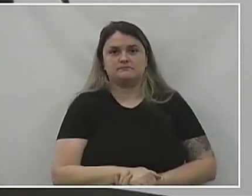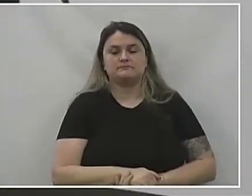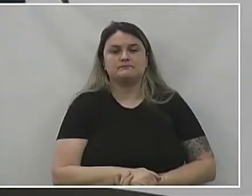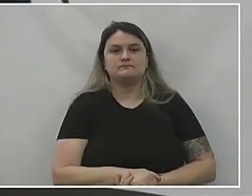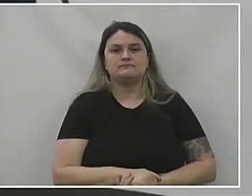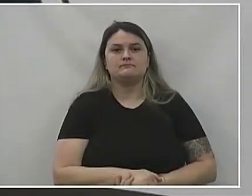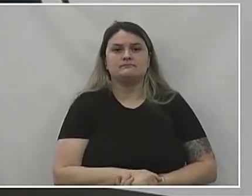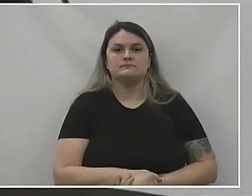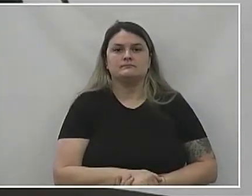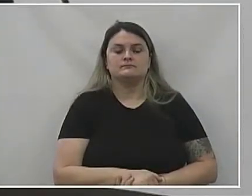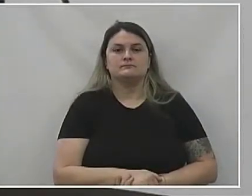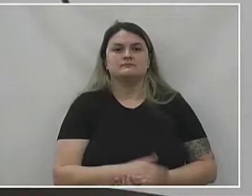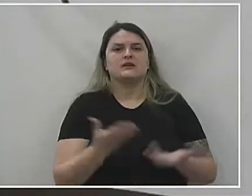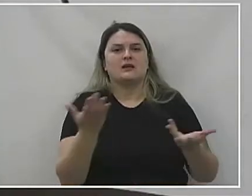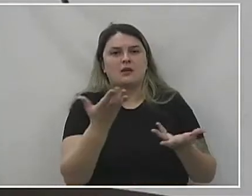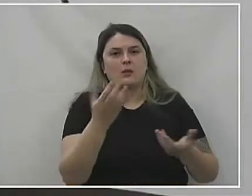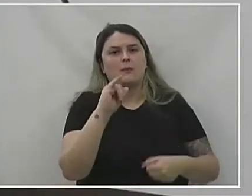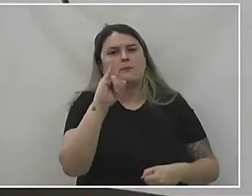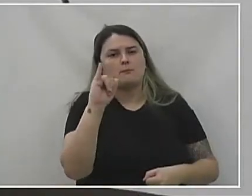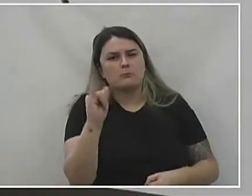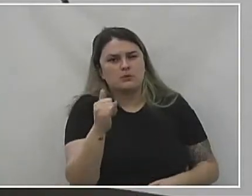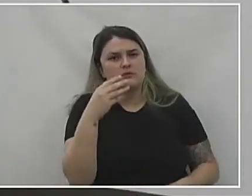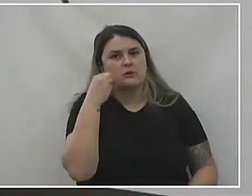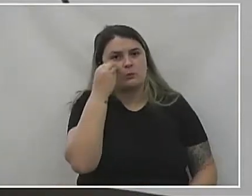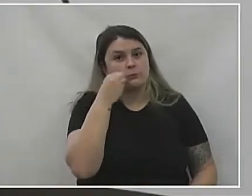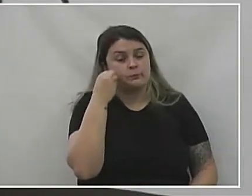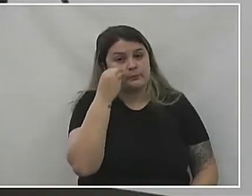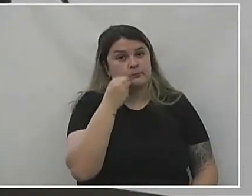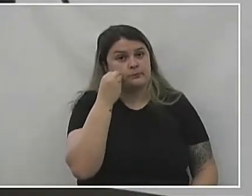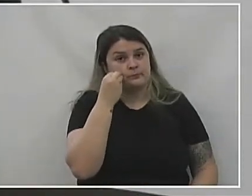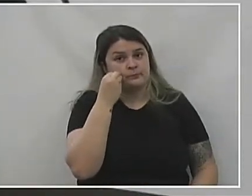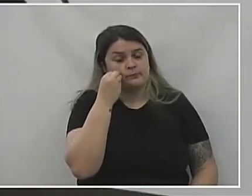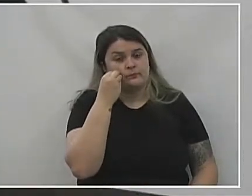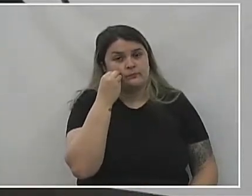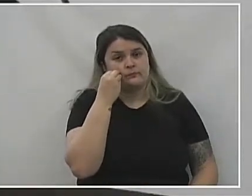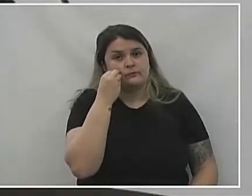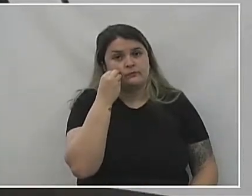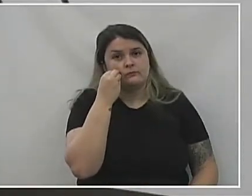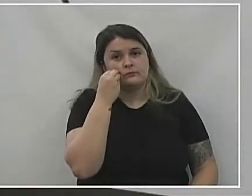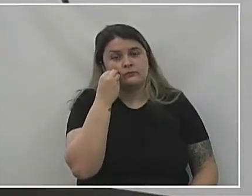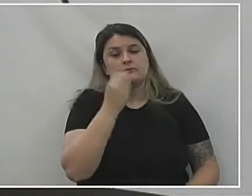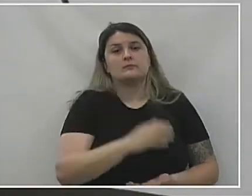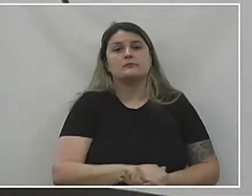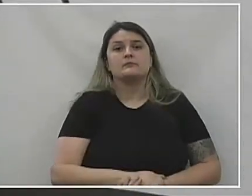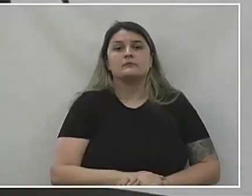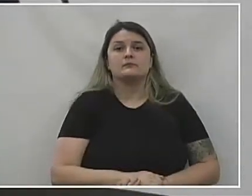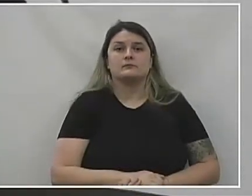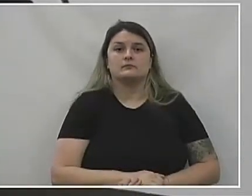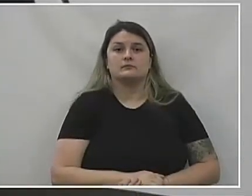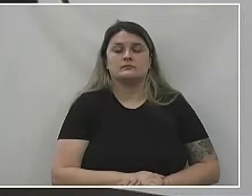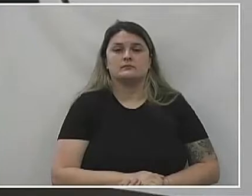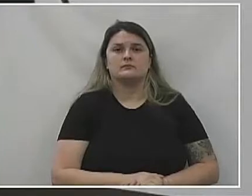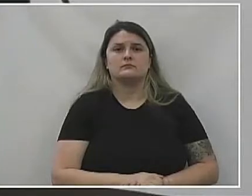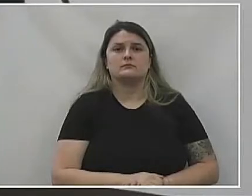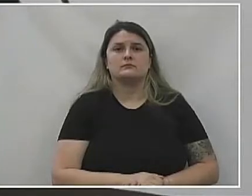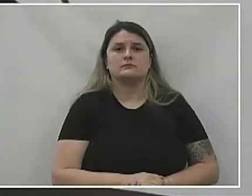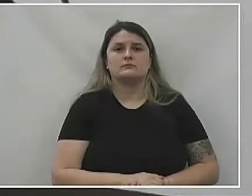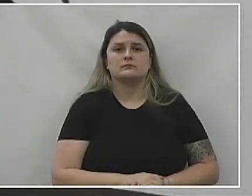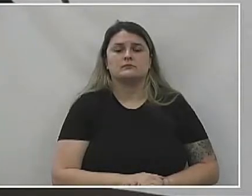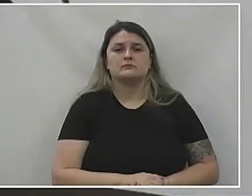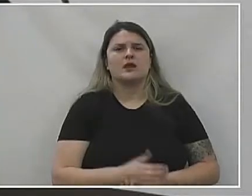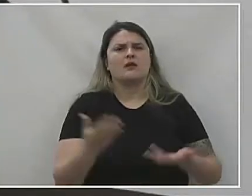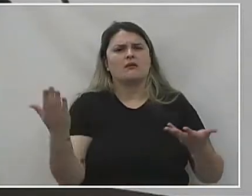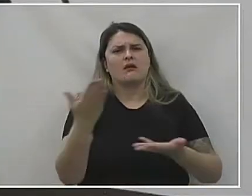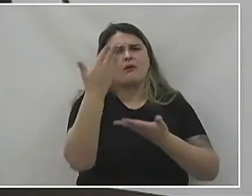eu quero aproveitar a oportunidade e para Eu agradeci